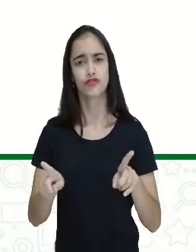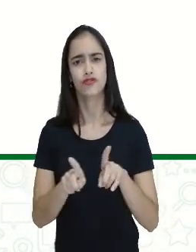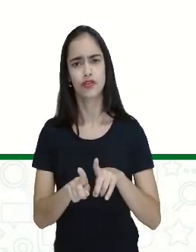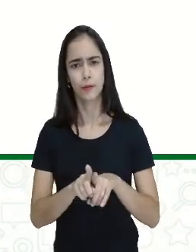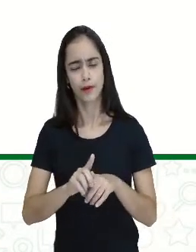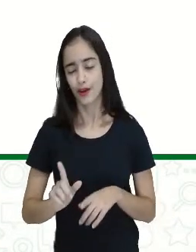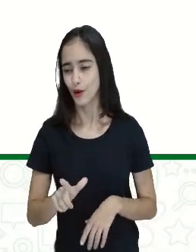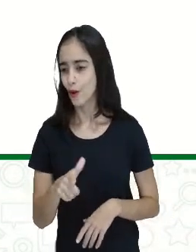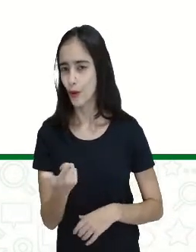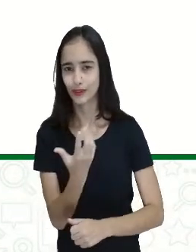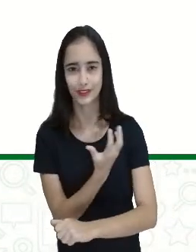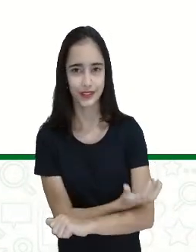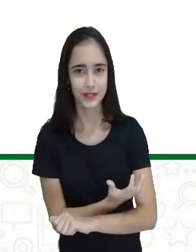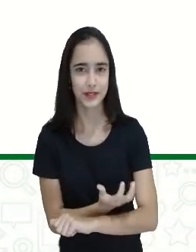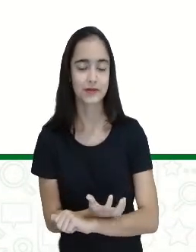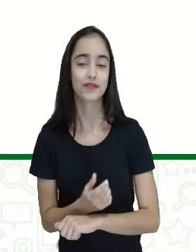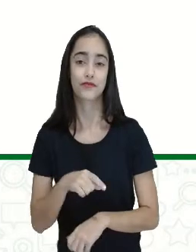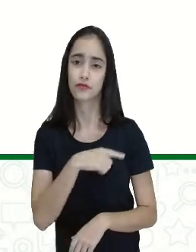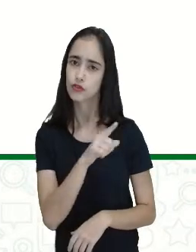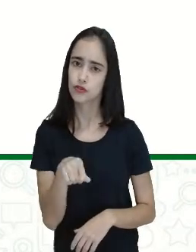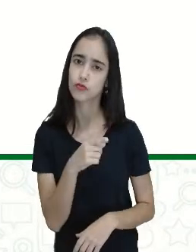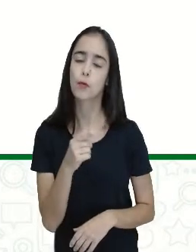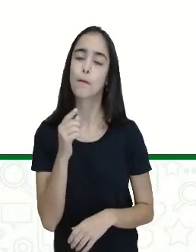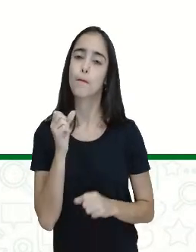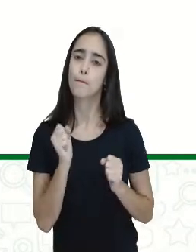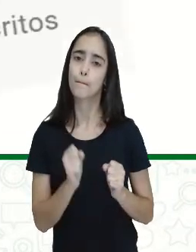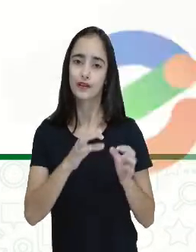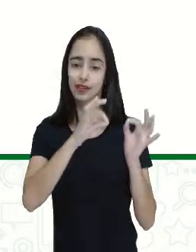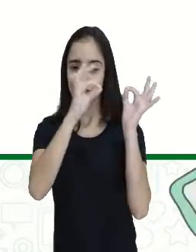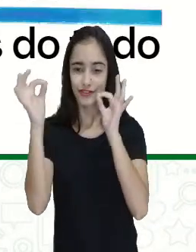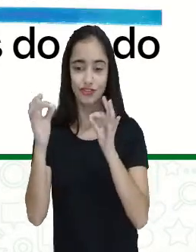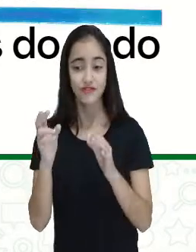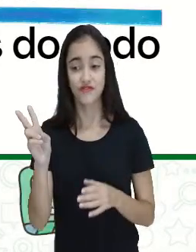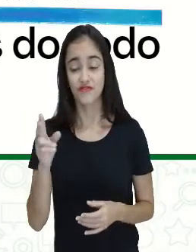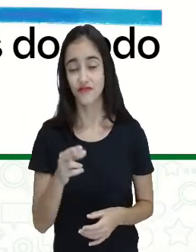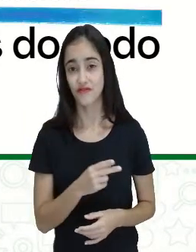vezes quiser e rever todos os assuntos.